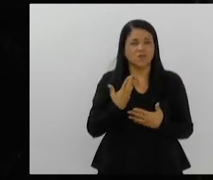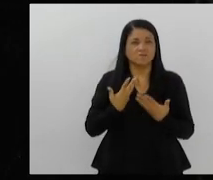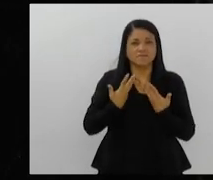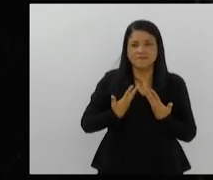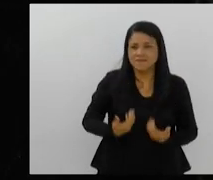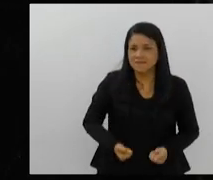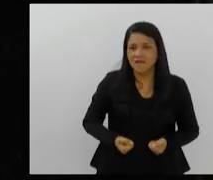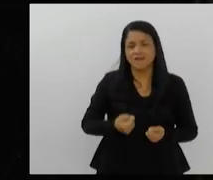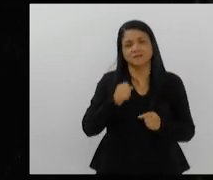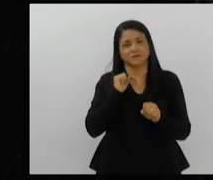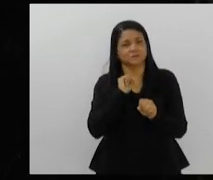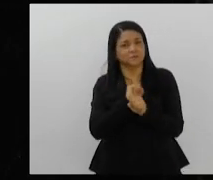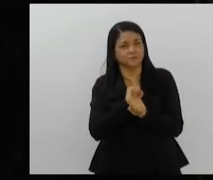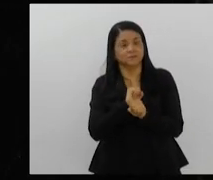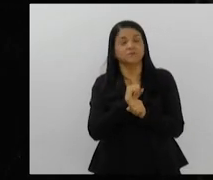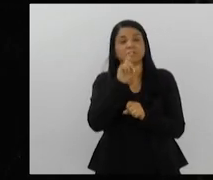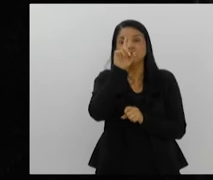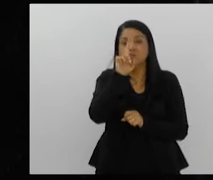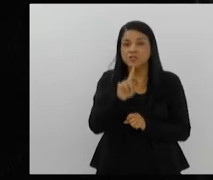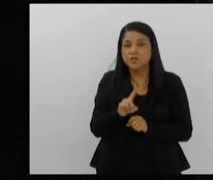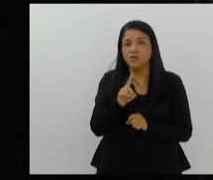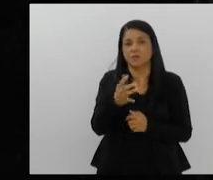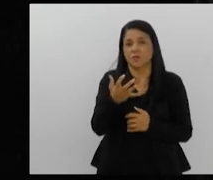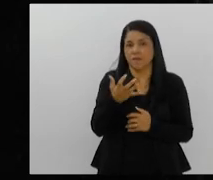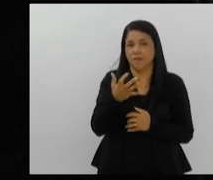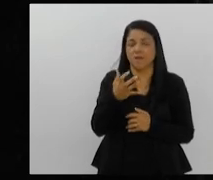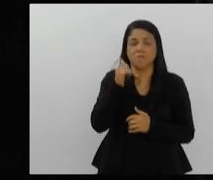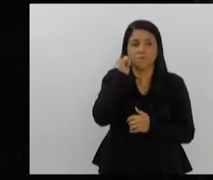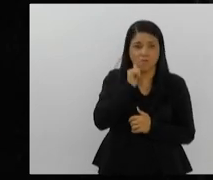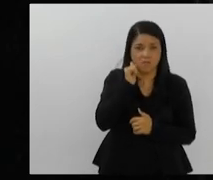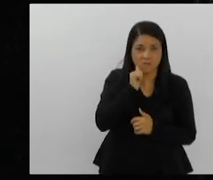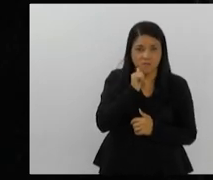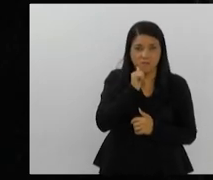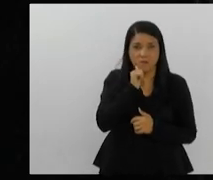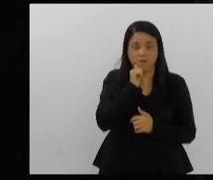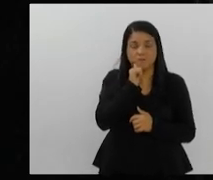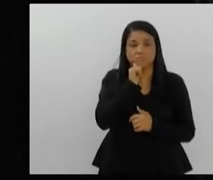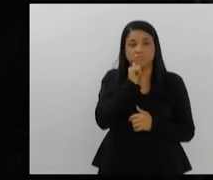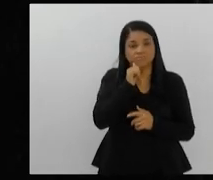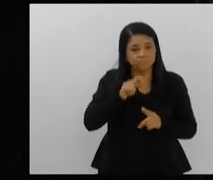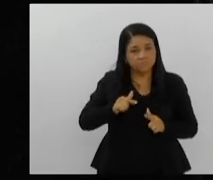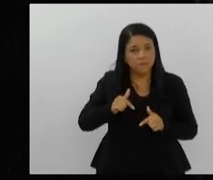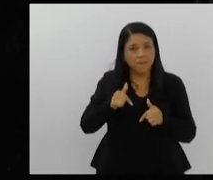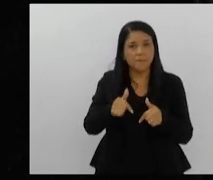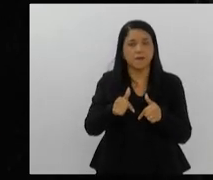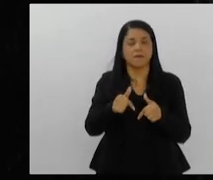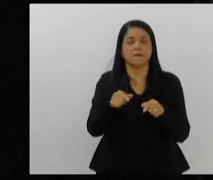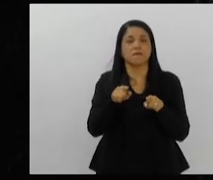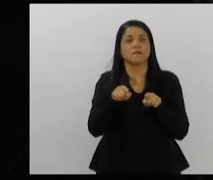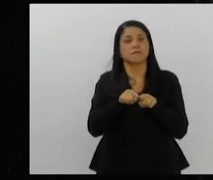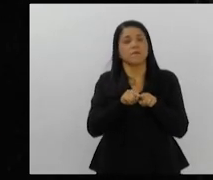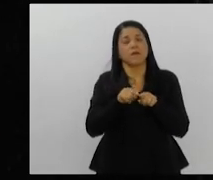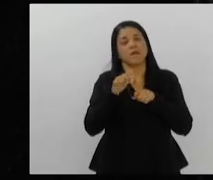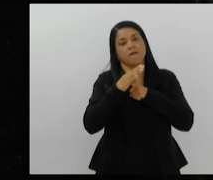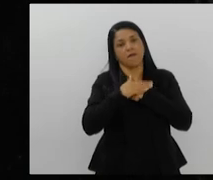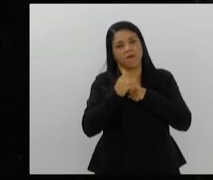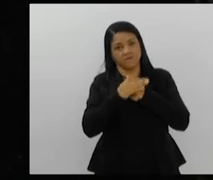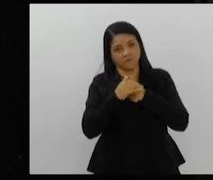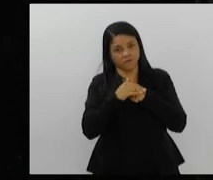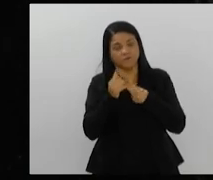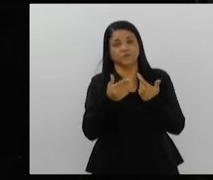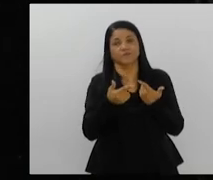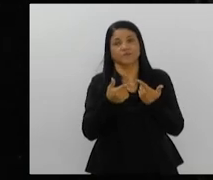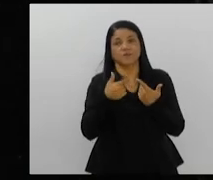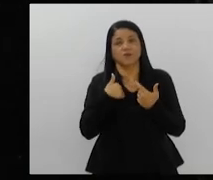esperar. A gente quer que os direitos das mulheres sejam algo efetivo e afetivo também, senhora presidente, porque eu